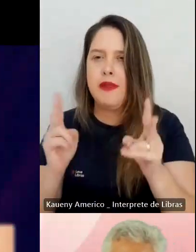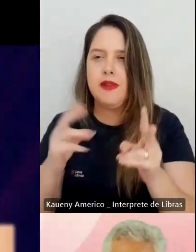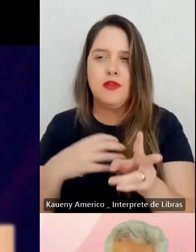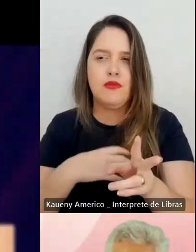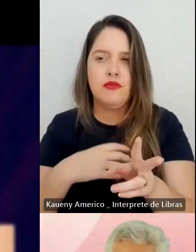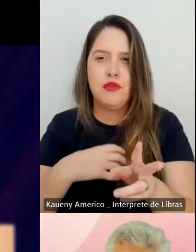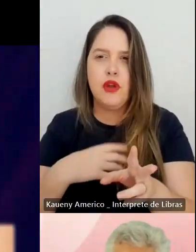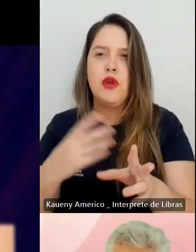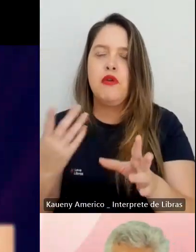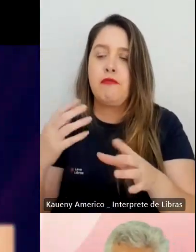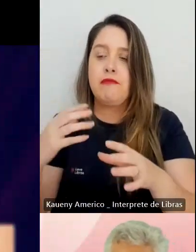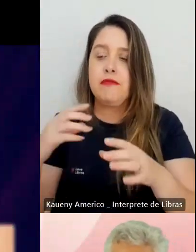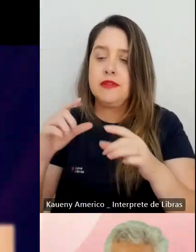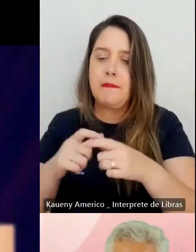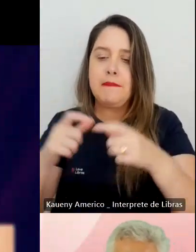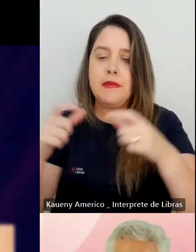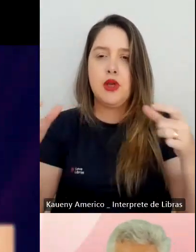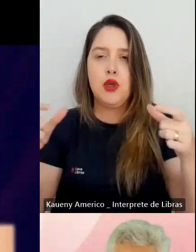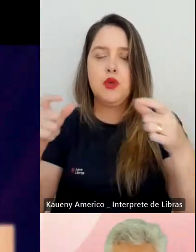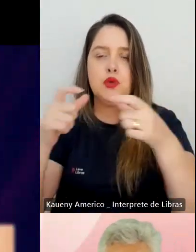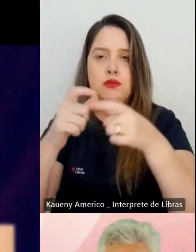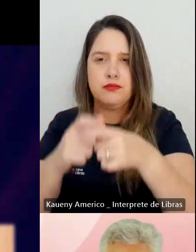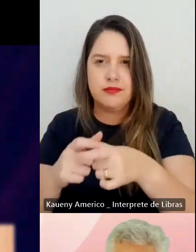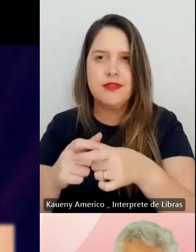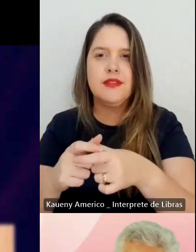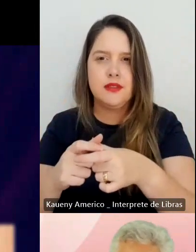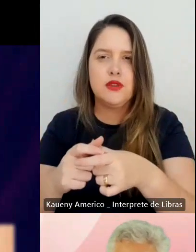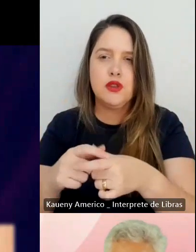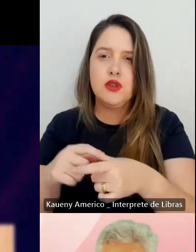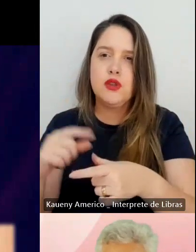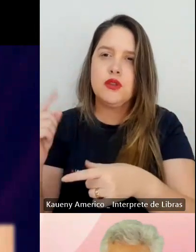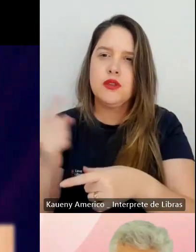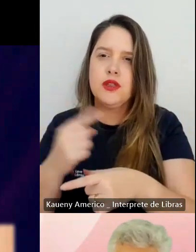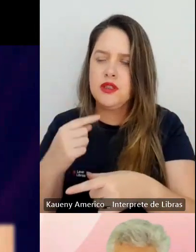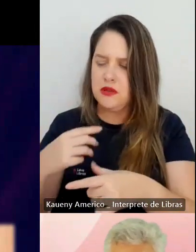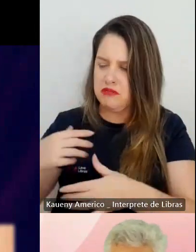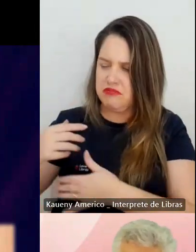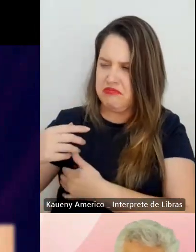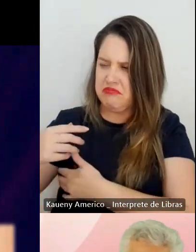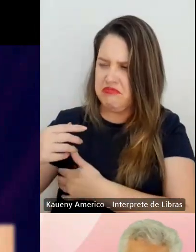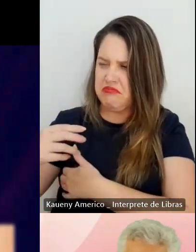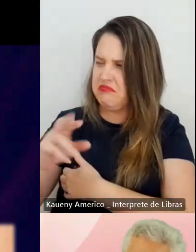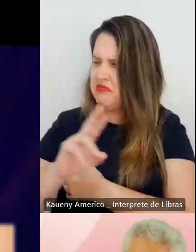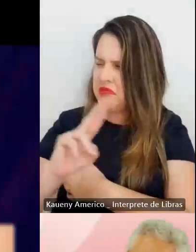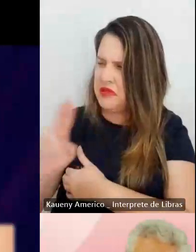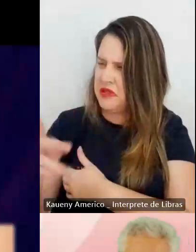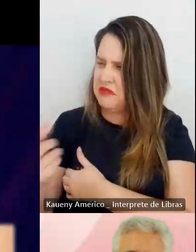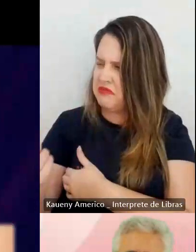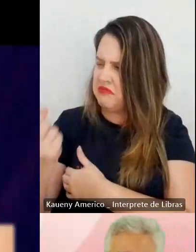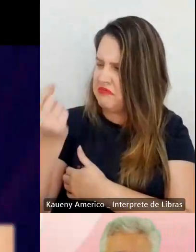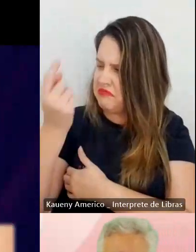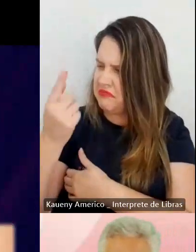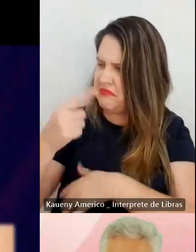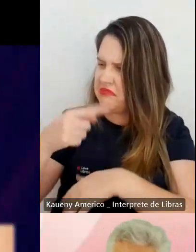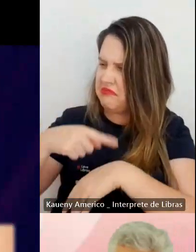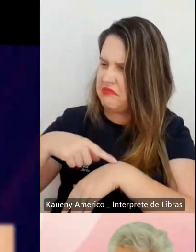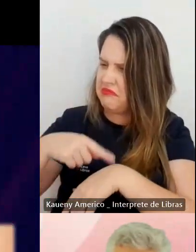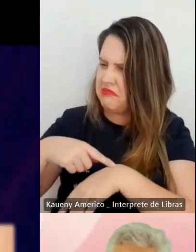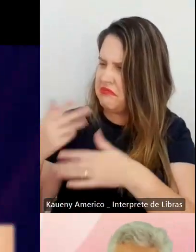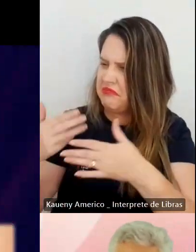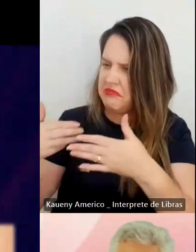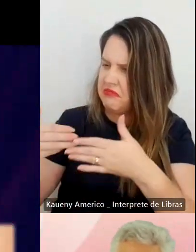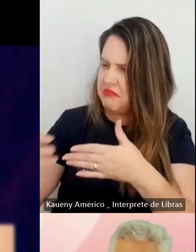tamanho, simetria dos mamilos. Nossa, meu mamilo está diferente. Nossa, está estranho. Agora, olha, não era para dentro, agora está para